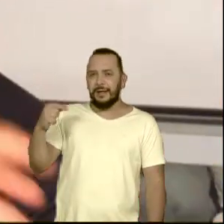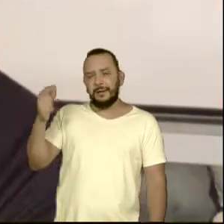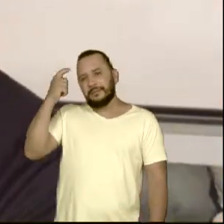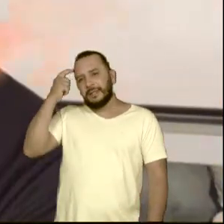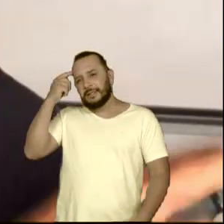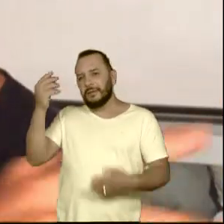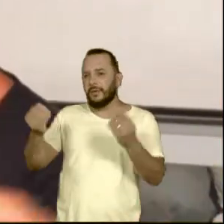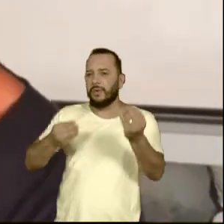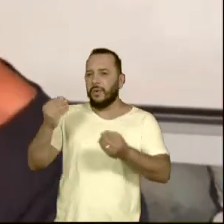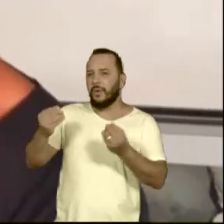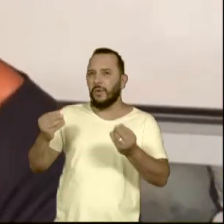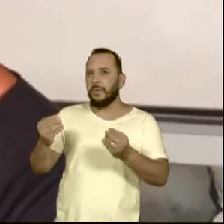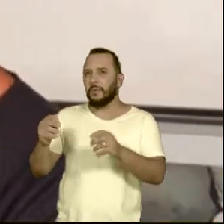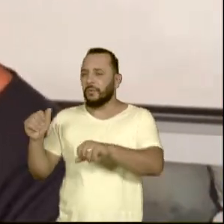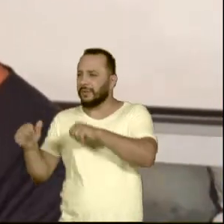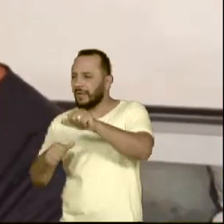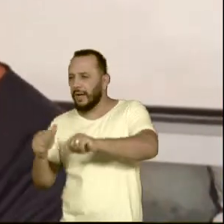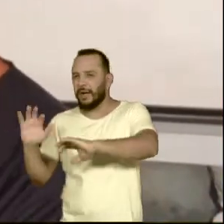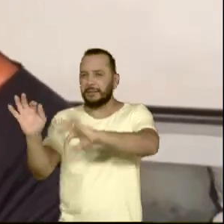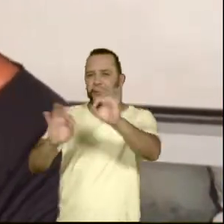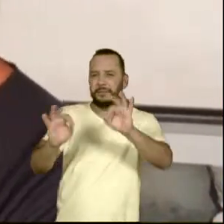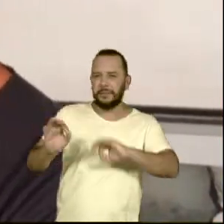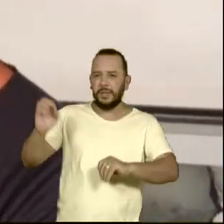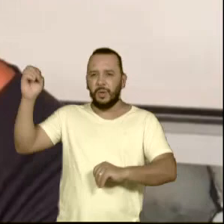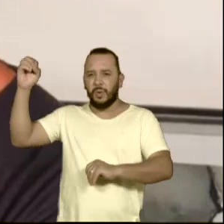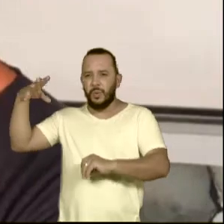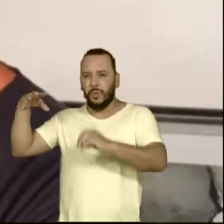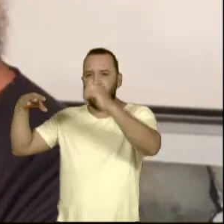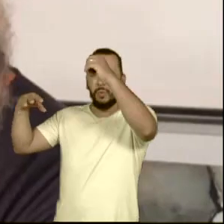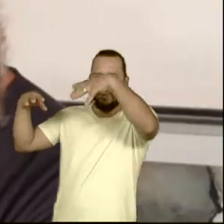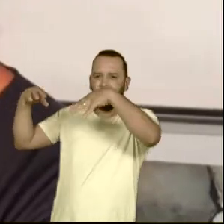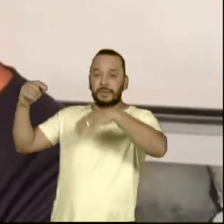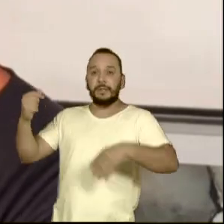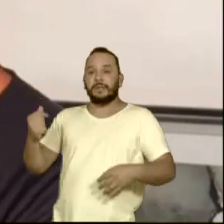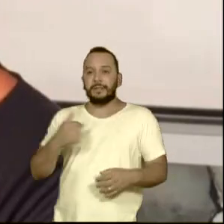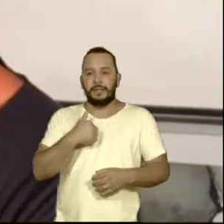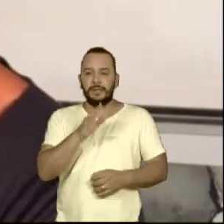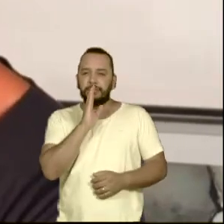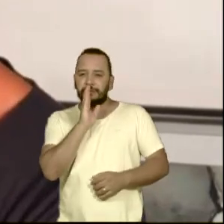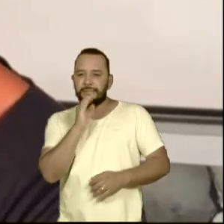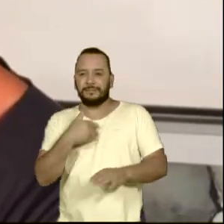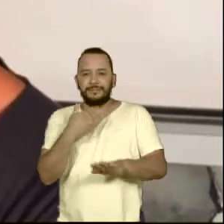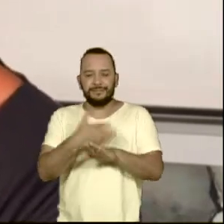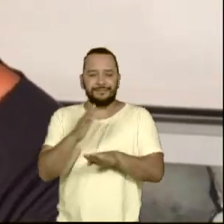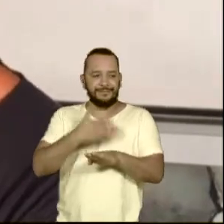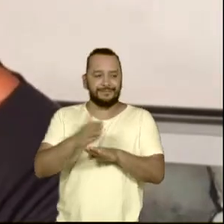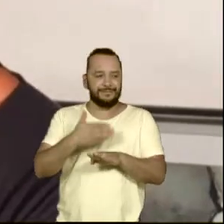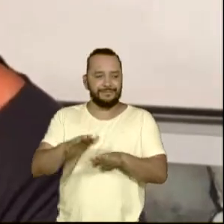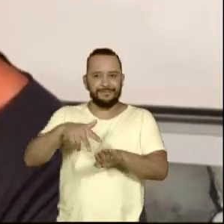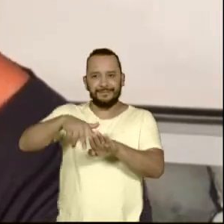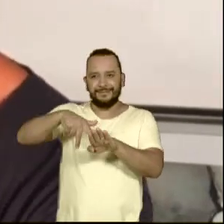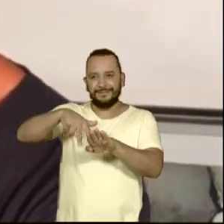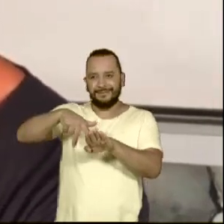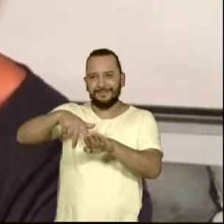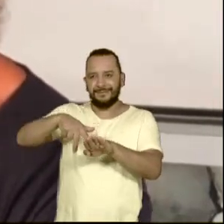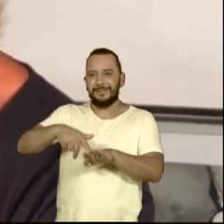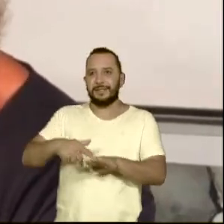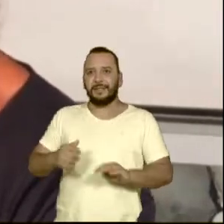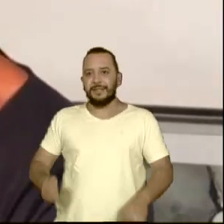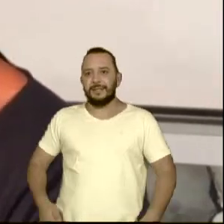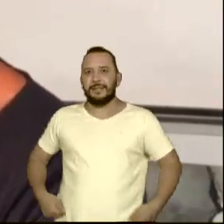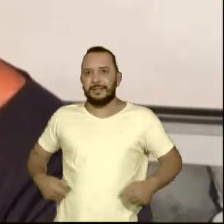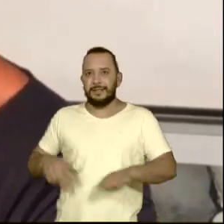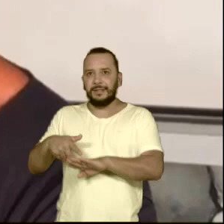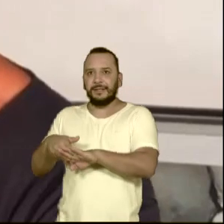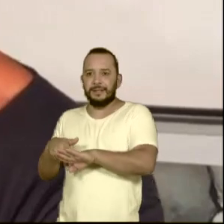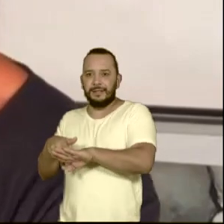próxima cena, o que tem que mudar, do cenário, adereço, luz, etc. E eu quieto no meu canto, em cima de um skate, vestido com meio corpo de